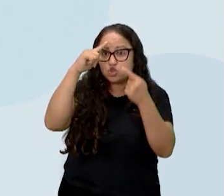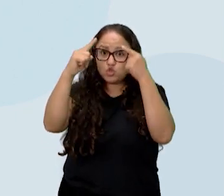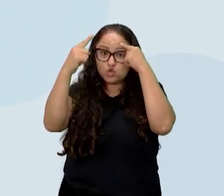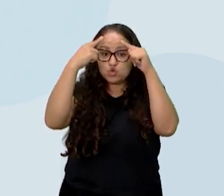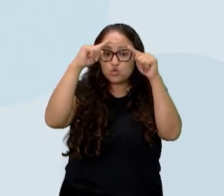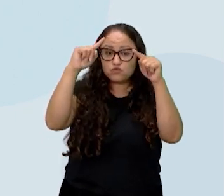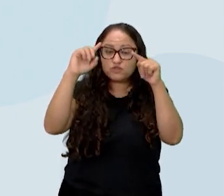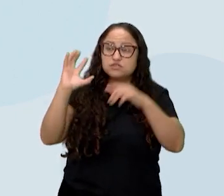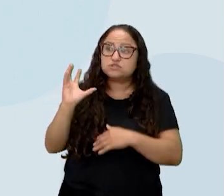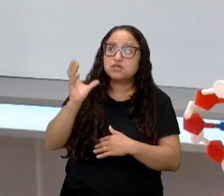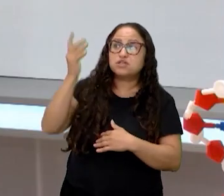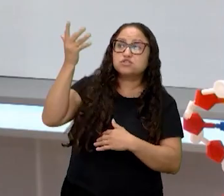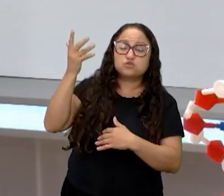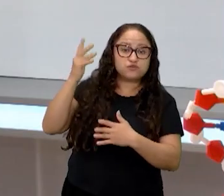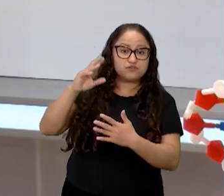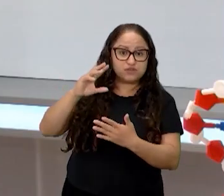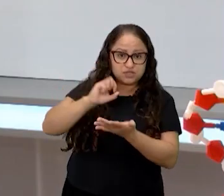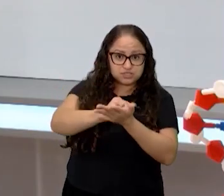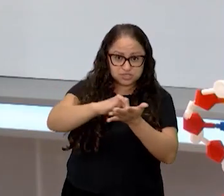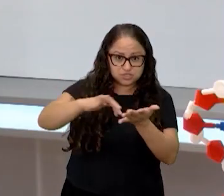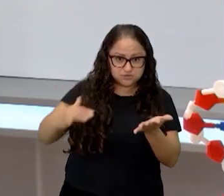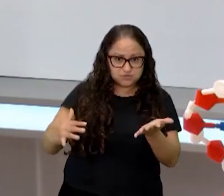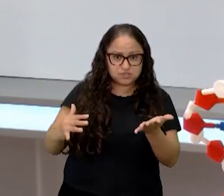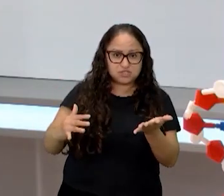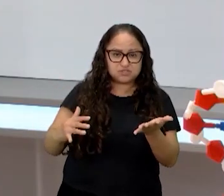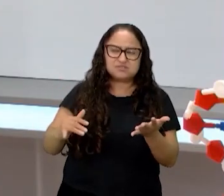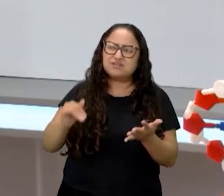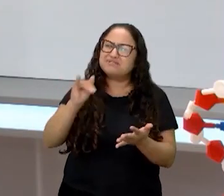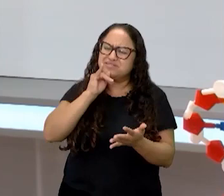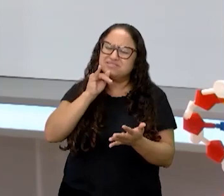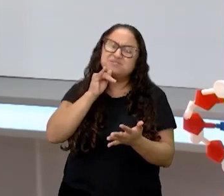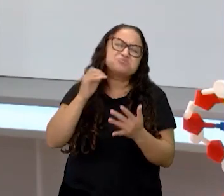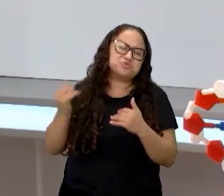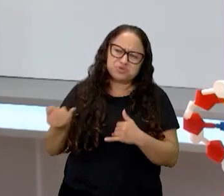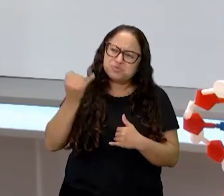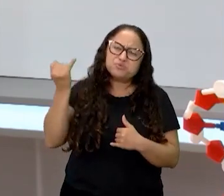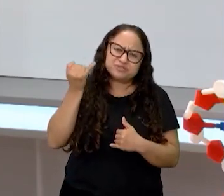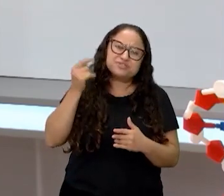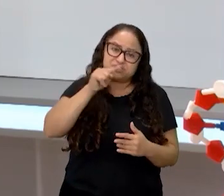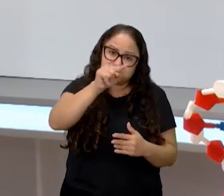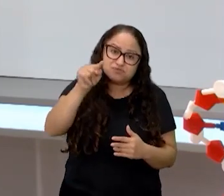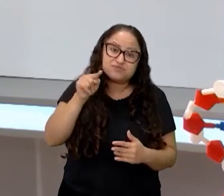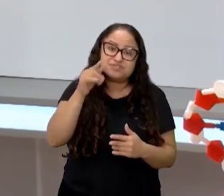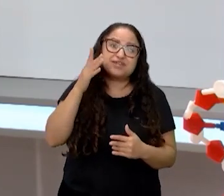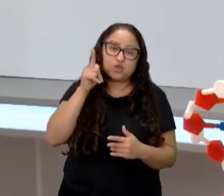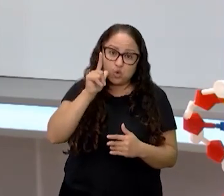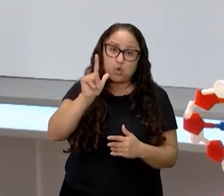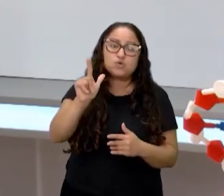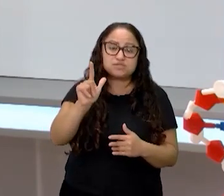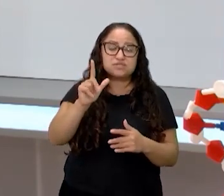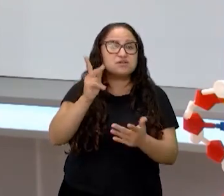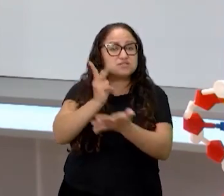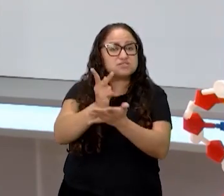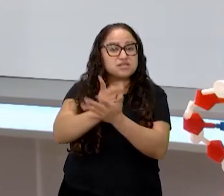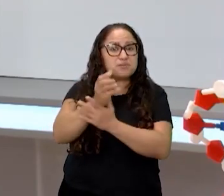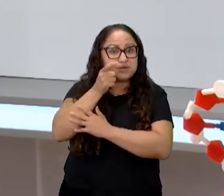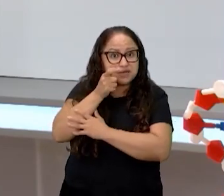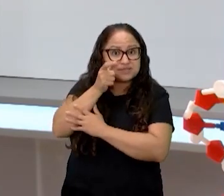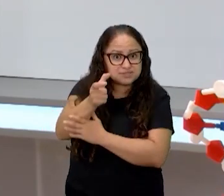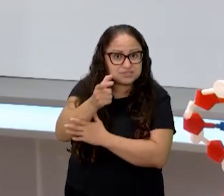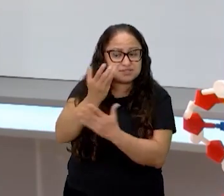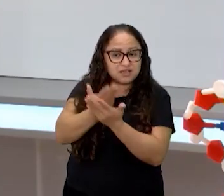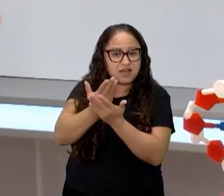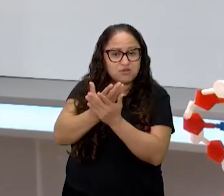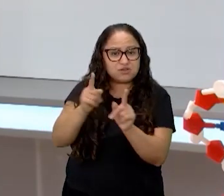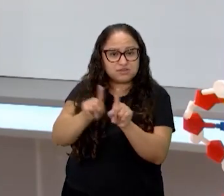dúvidas, resolver as atividades. Então isso é sempre muito importante para que você consiga então acompanhar as nossas aulas e o nosso